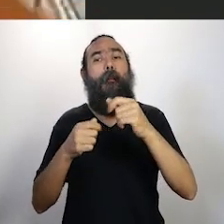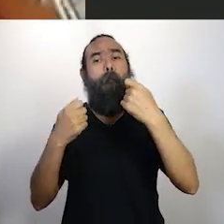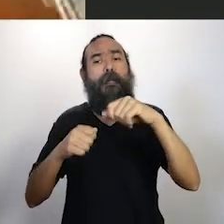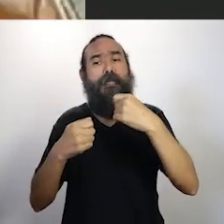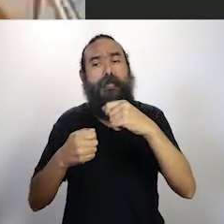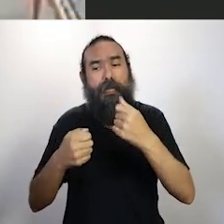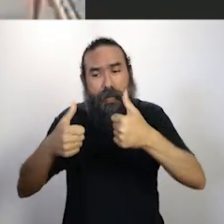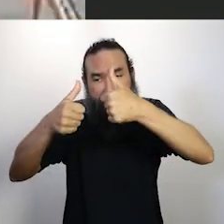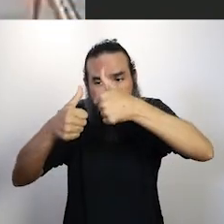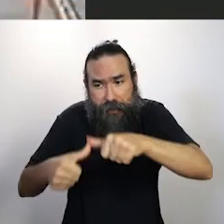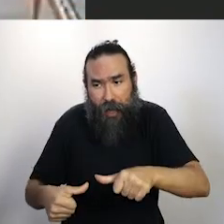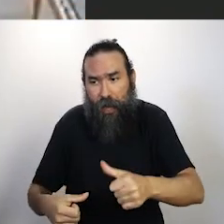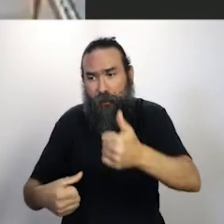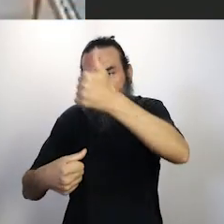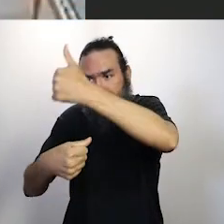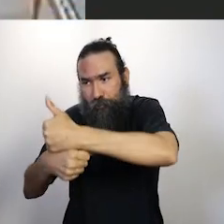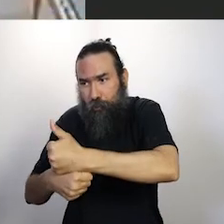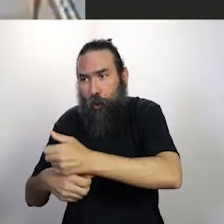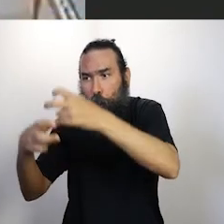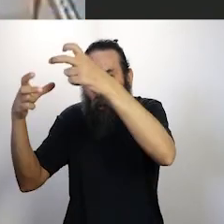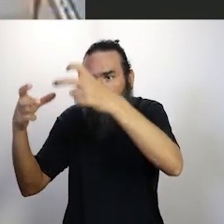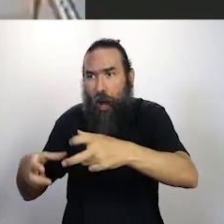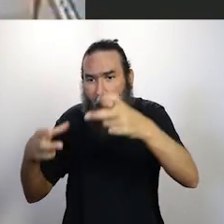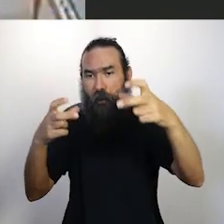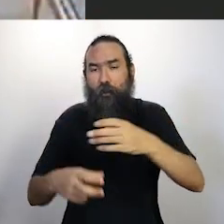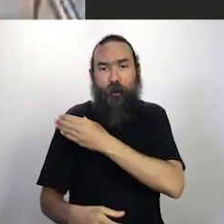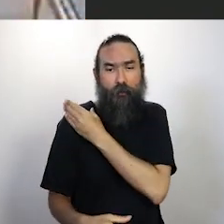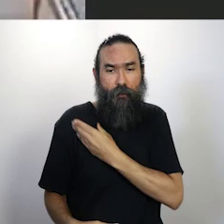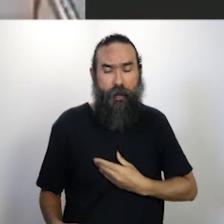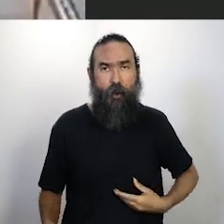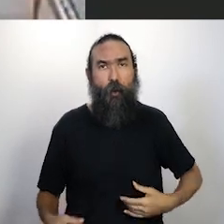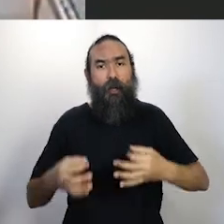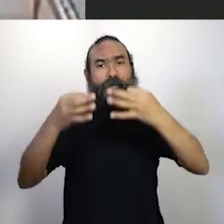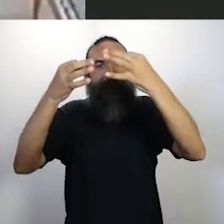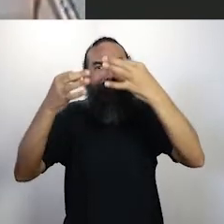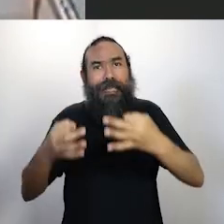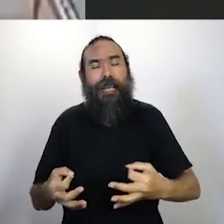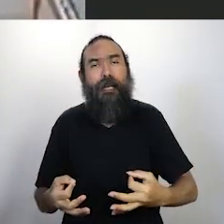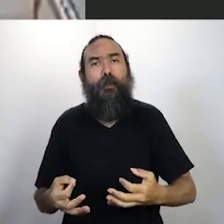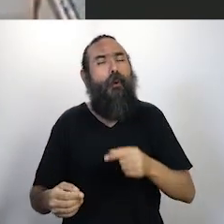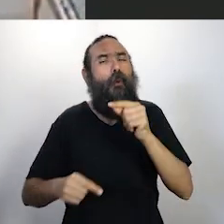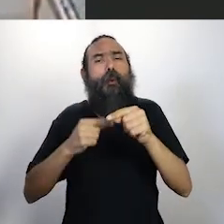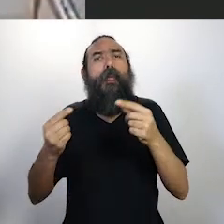como é que isso está acontecendo então eu acho que nós temos que ter